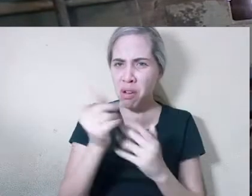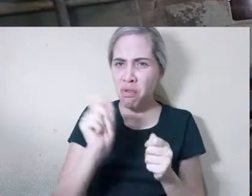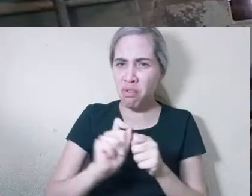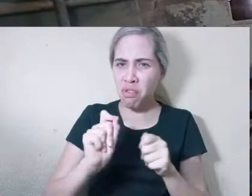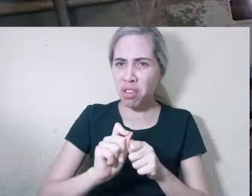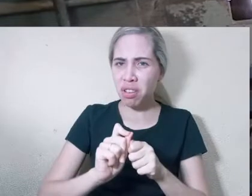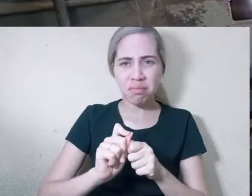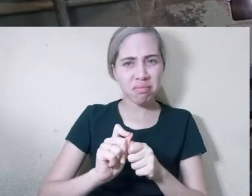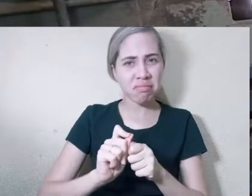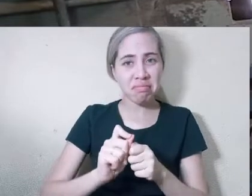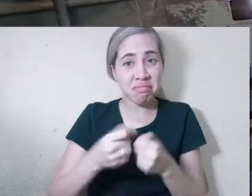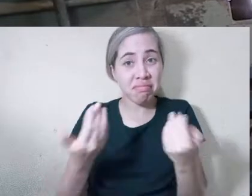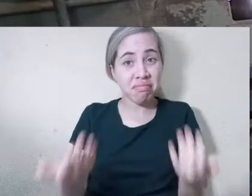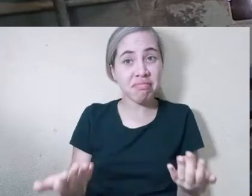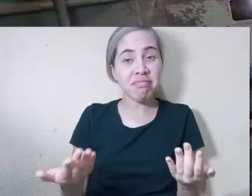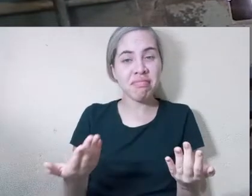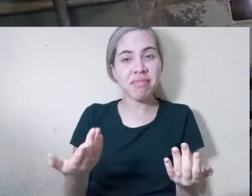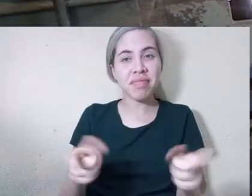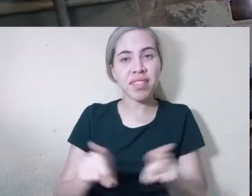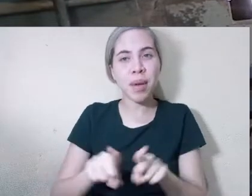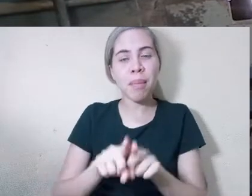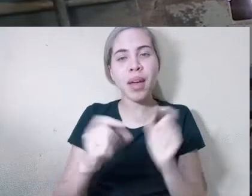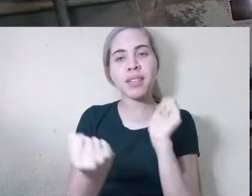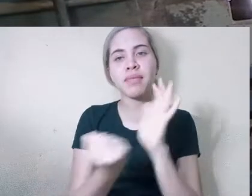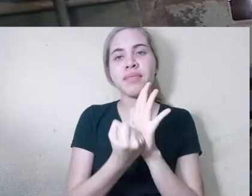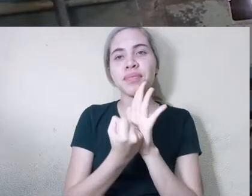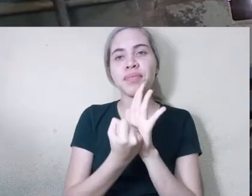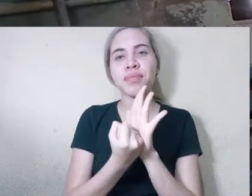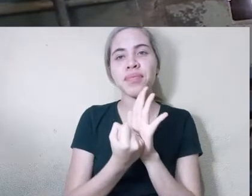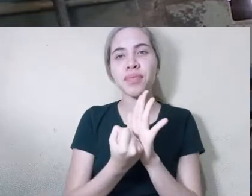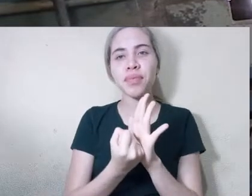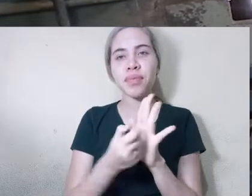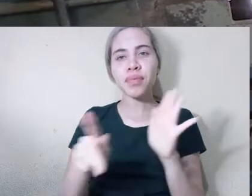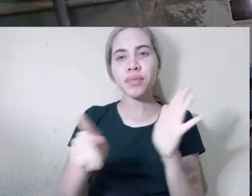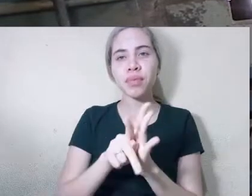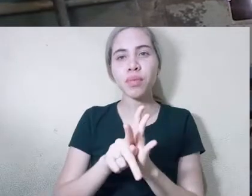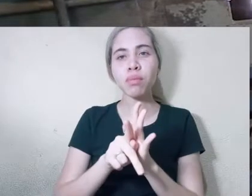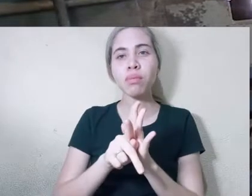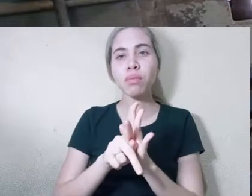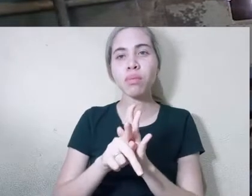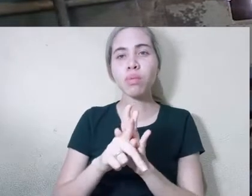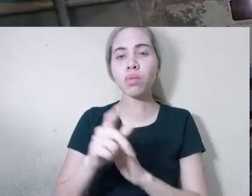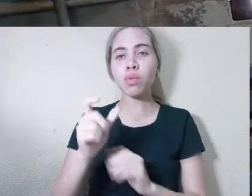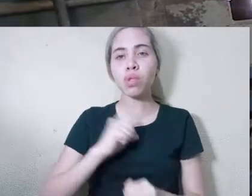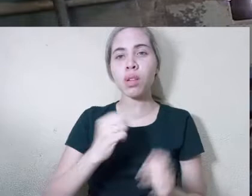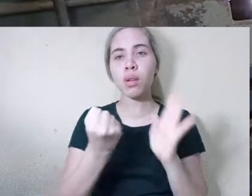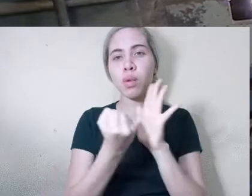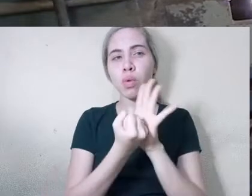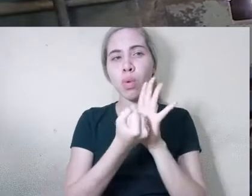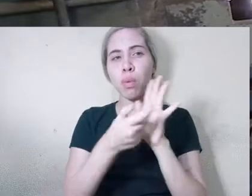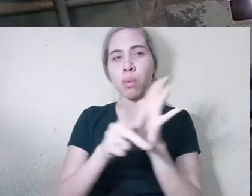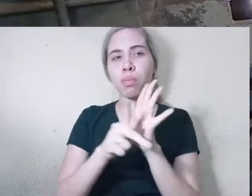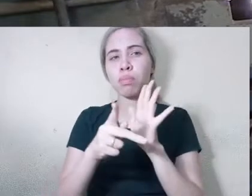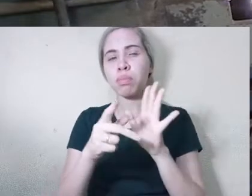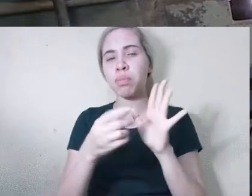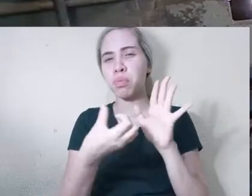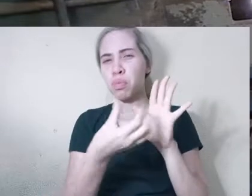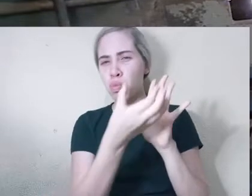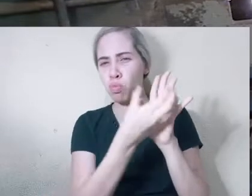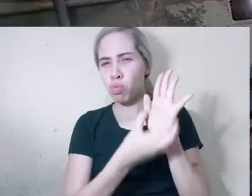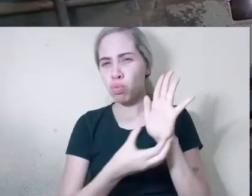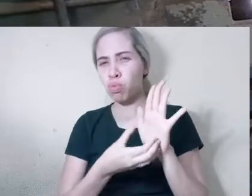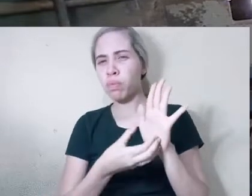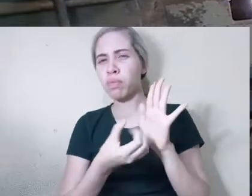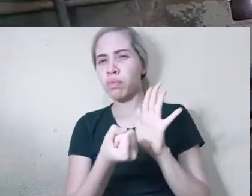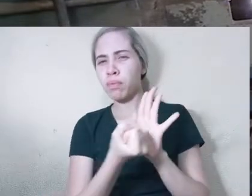daqui, o que que é? Isso aqui é o símbolo do segundo CES, né? Que é o onde você serviu? Foi, onde